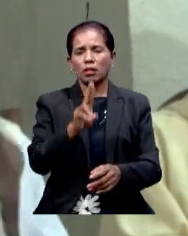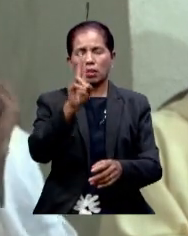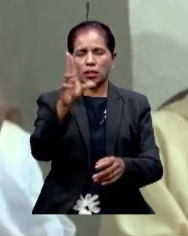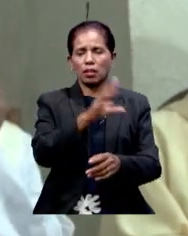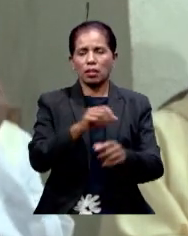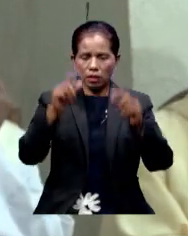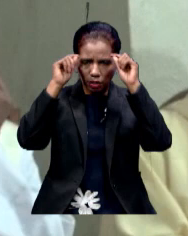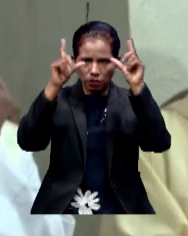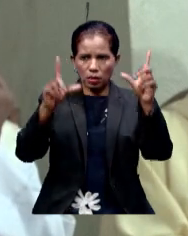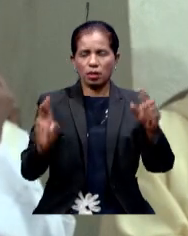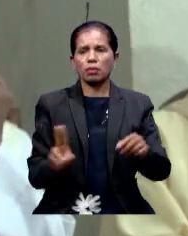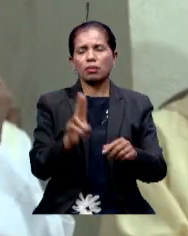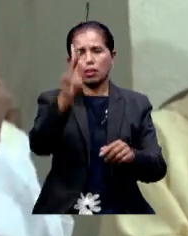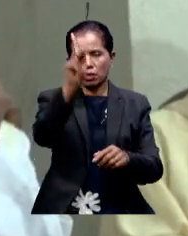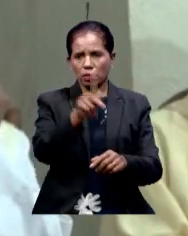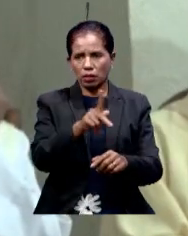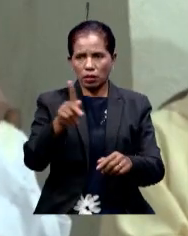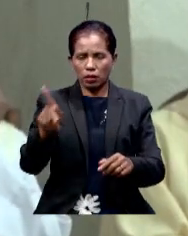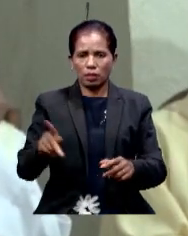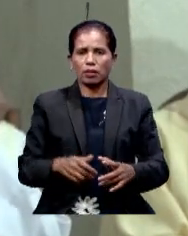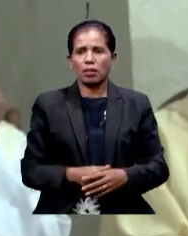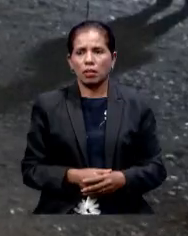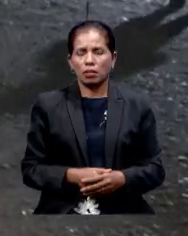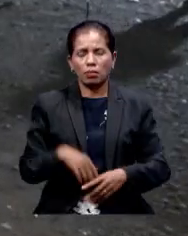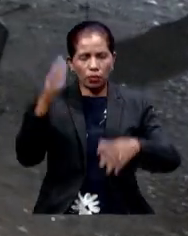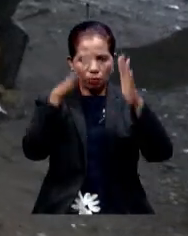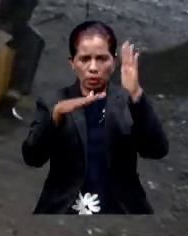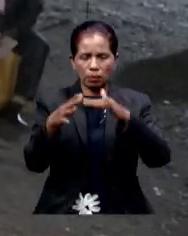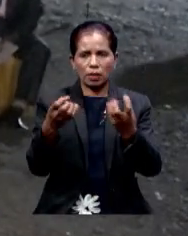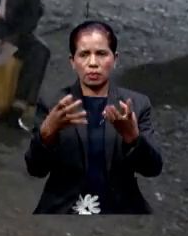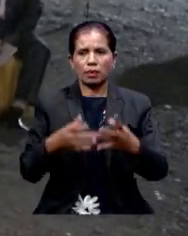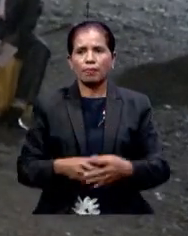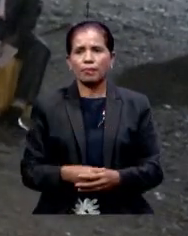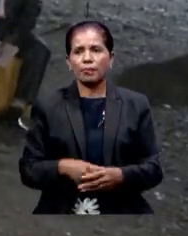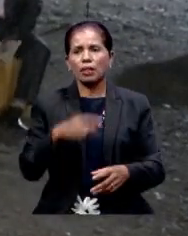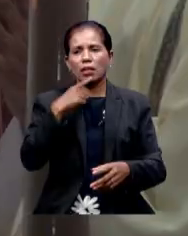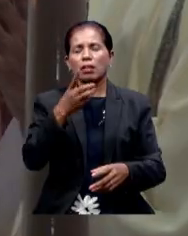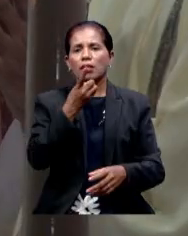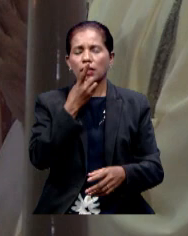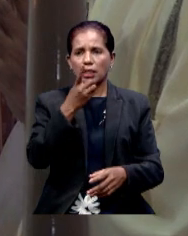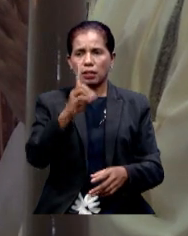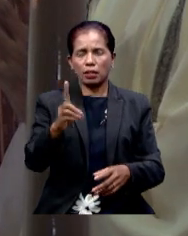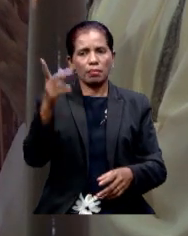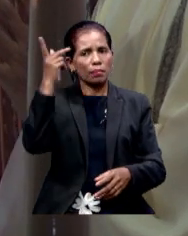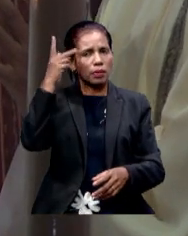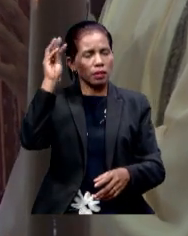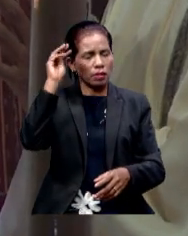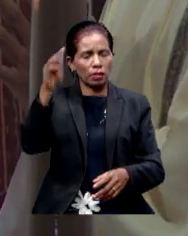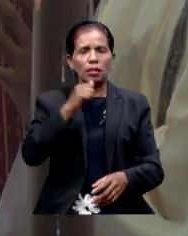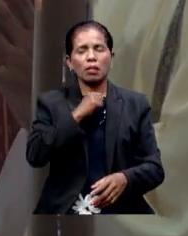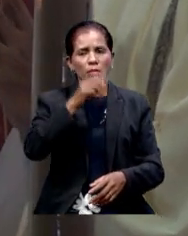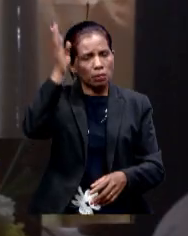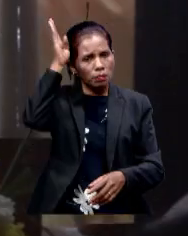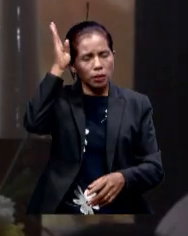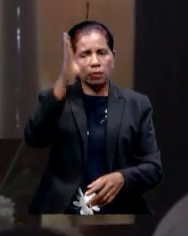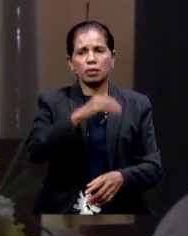Universidade Católica de Dili. Problema, oi, oi. A tamba declaração Primeiro-Ministro Nian, Bispo de César Maliana,